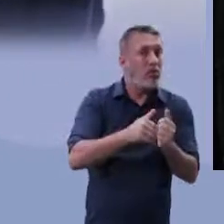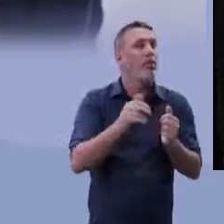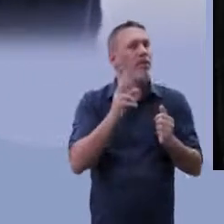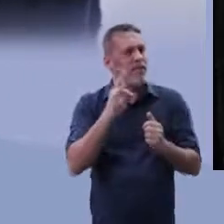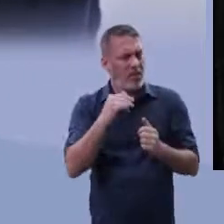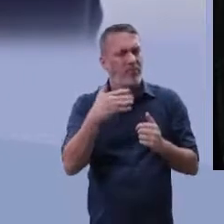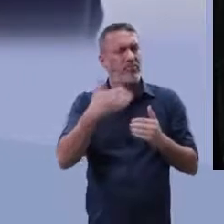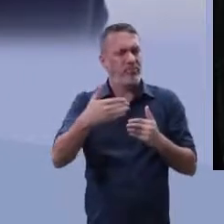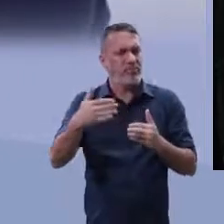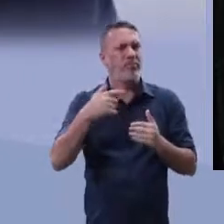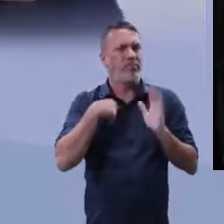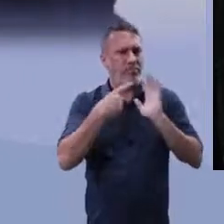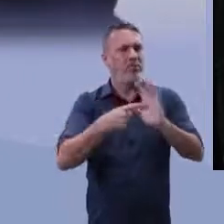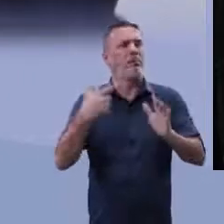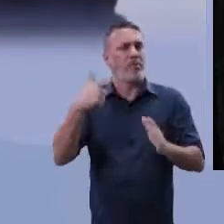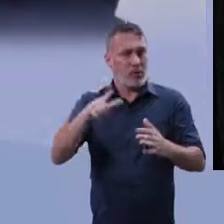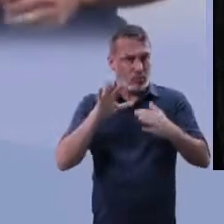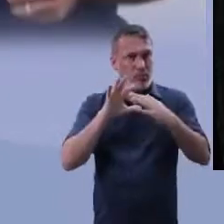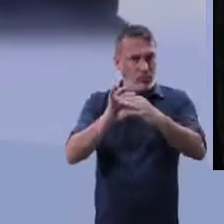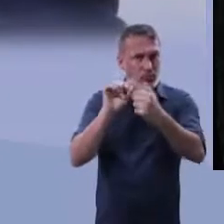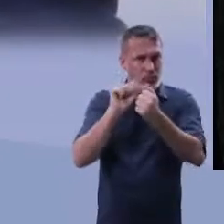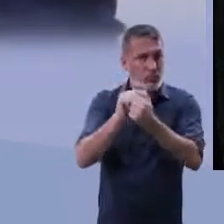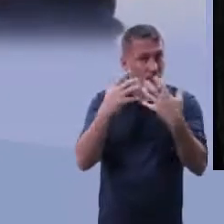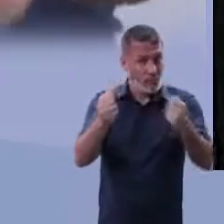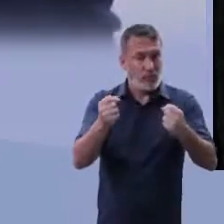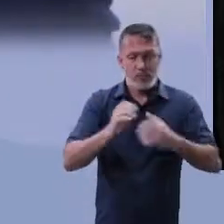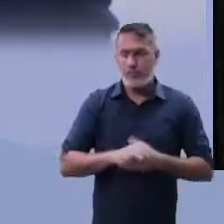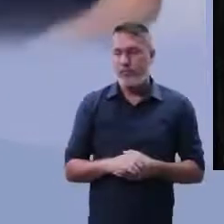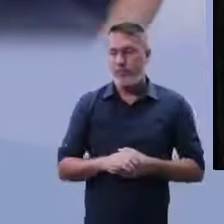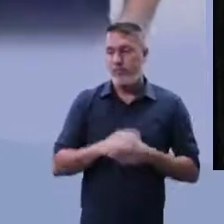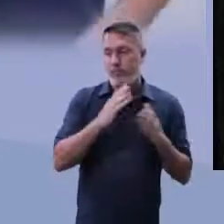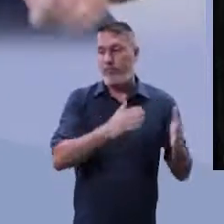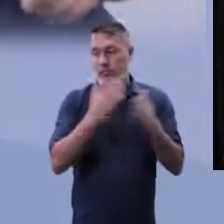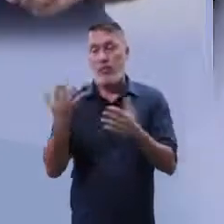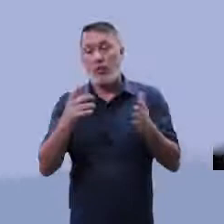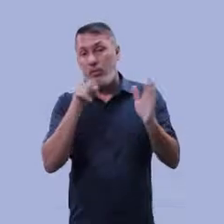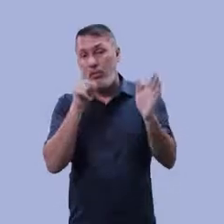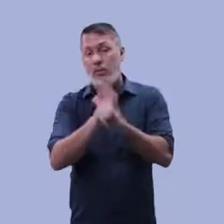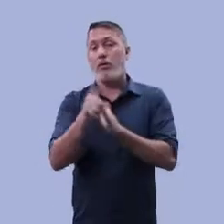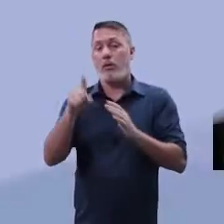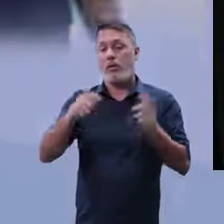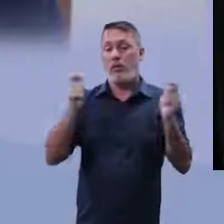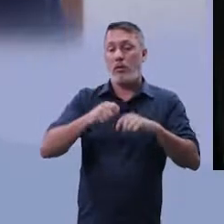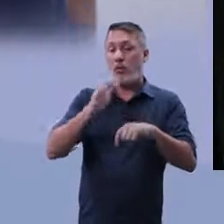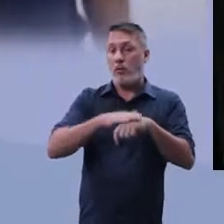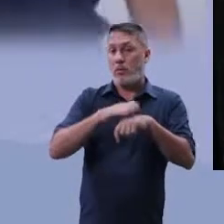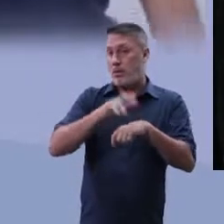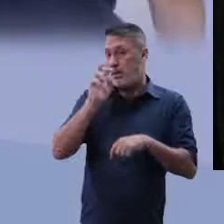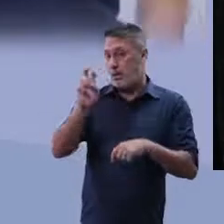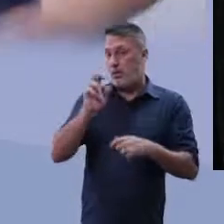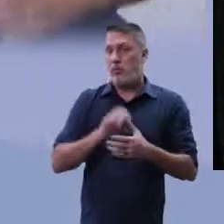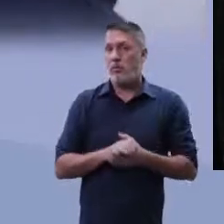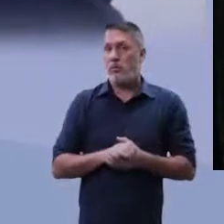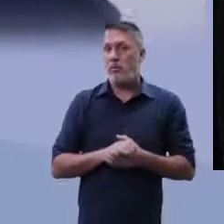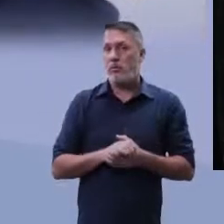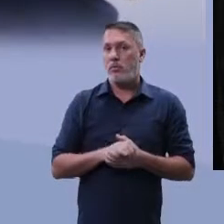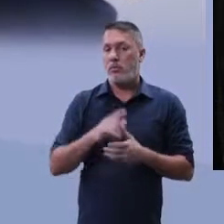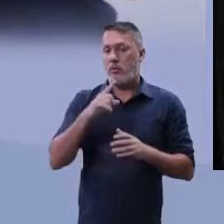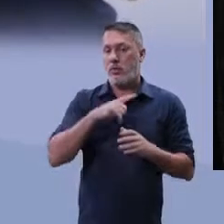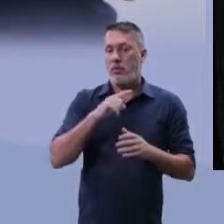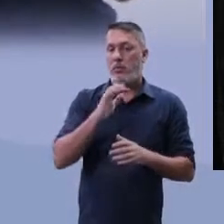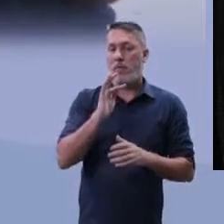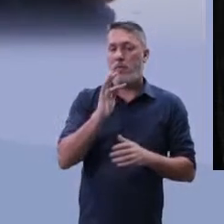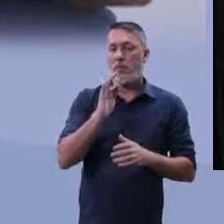para ninguém não, hein? A gente vai ver muita questão aqui assim. Tamo junto? Vamos para a próxima questão. Vamos fazer uma questão agora na competência